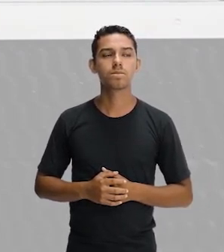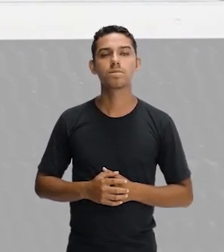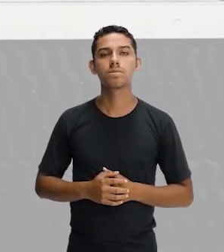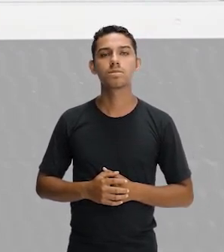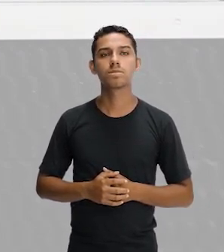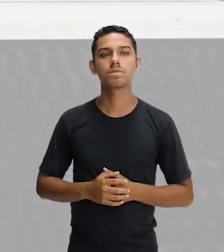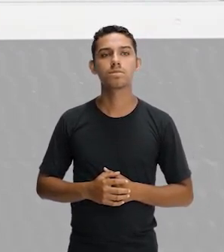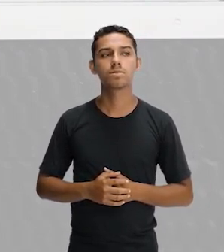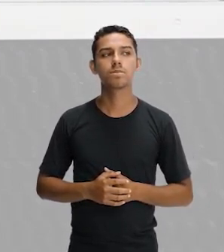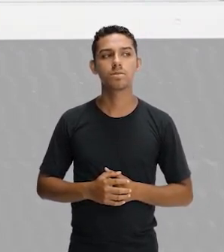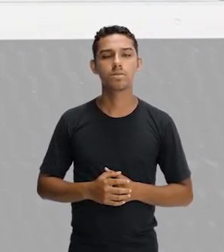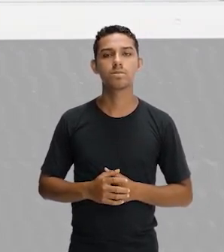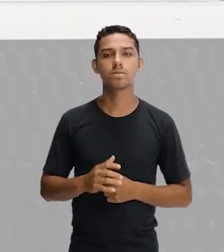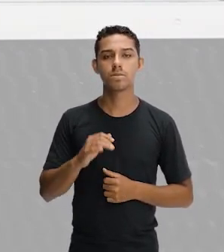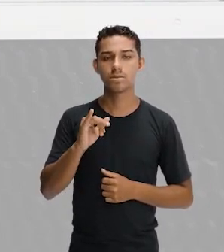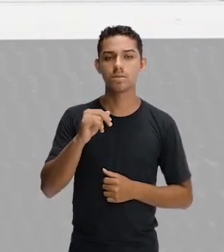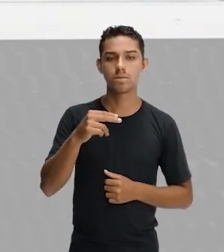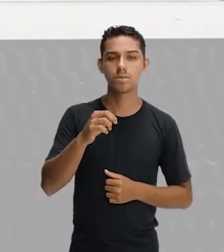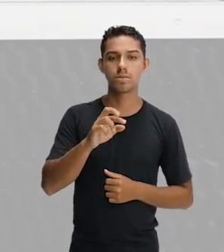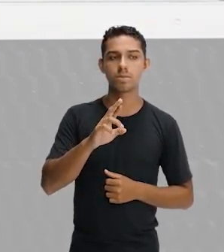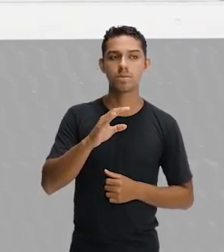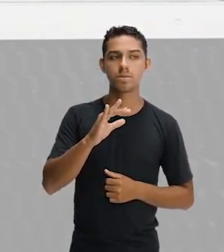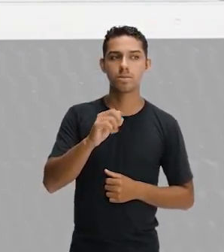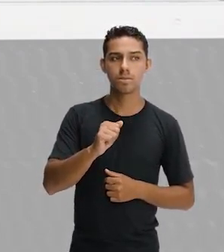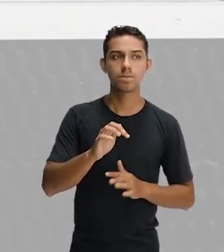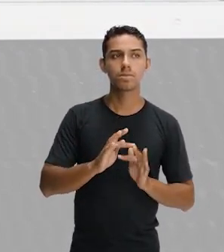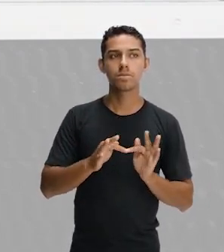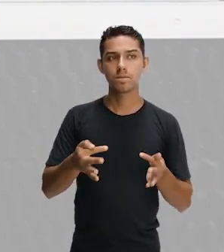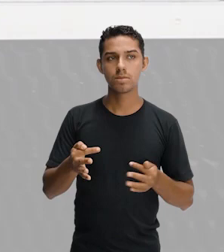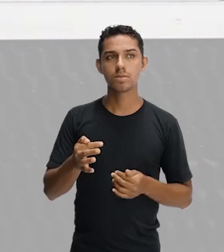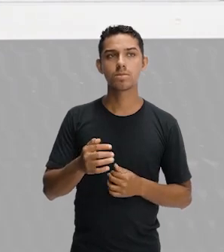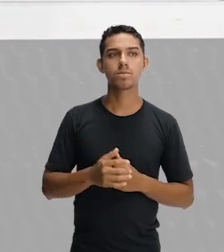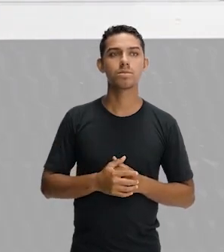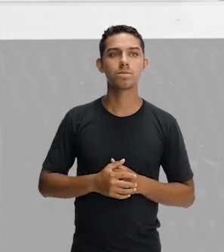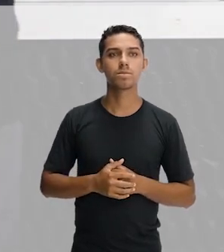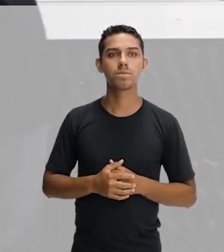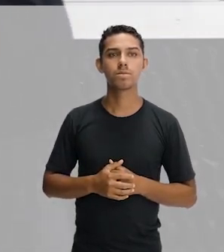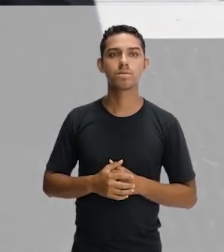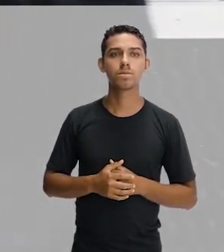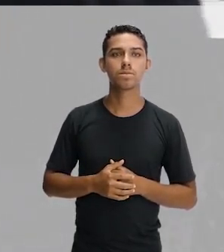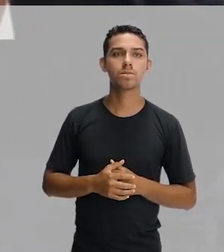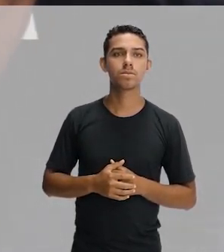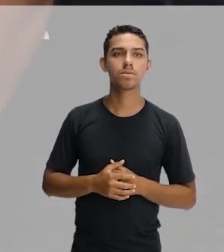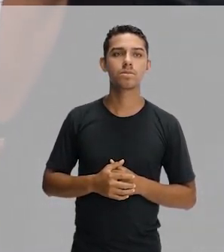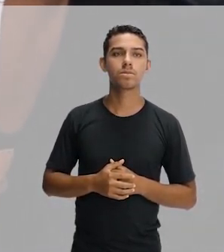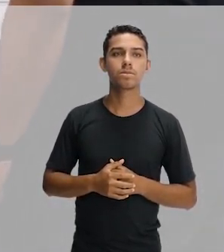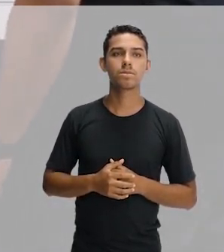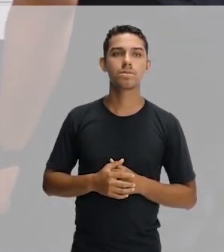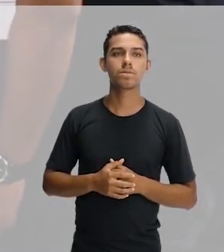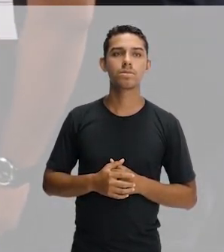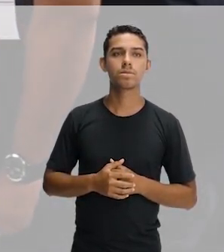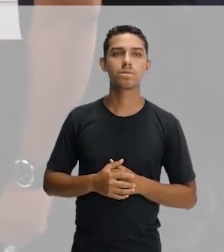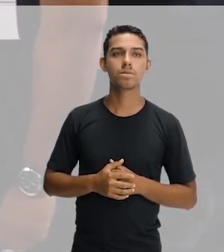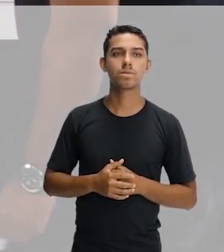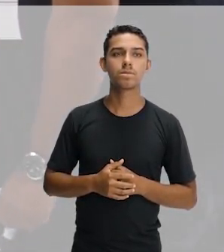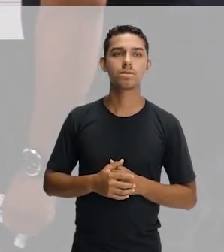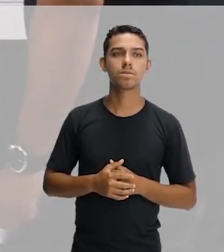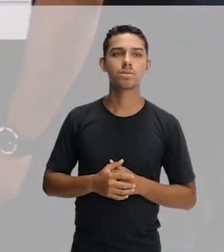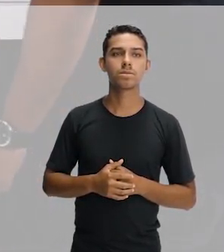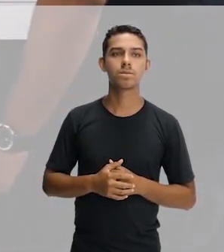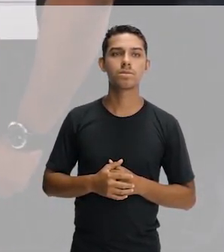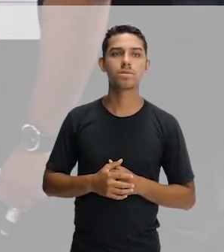encontrou o momento de inércia, muito simples, resposta letra A, né? Já respondida. Vou apagar aqui